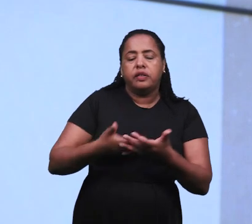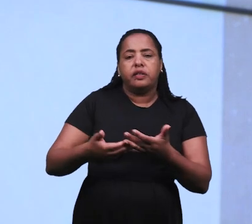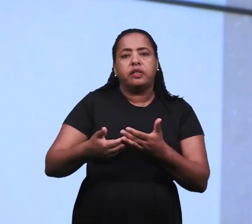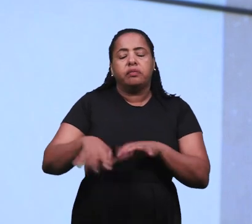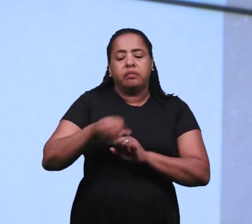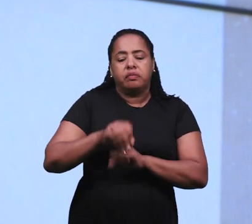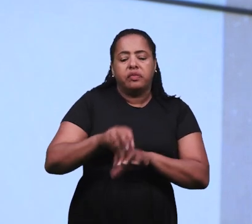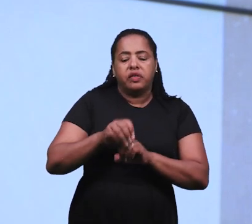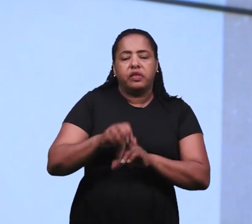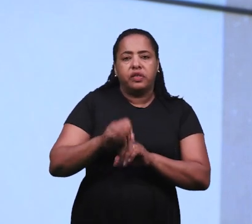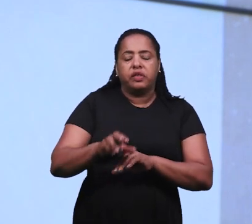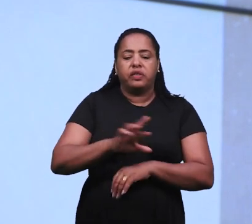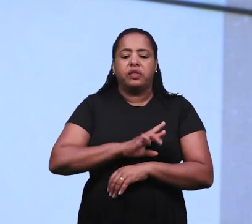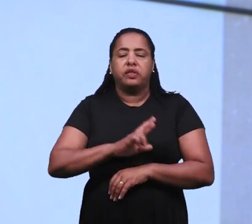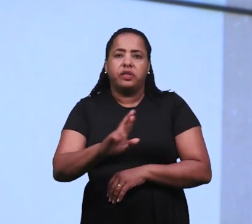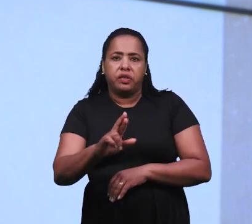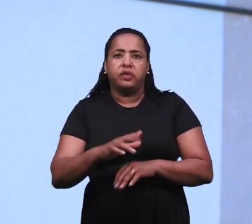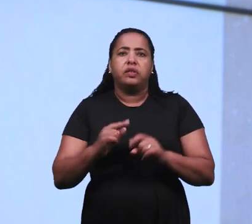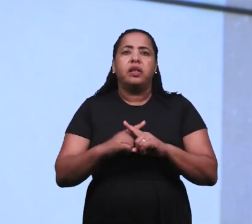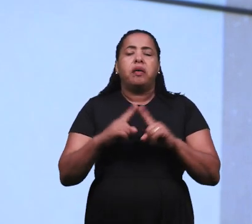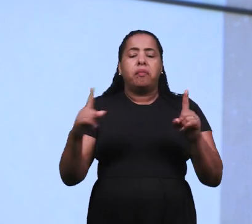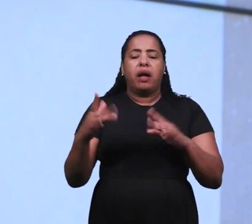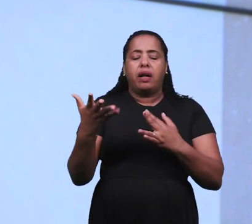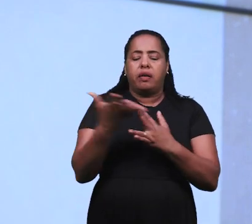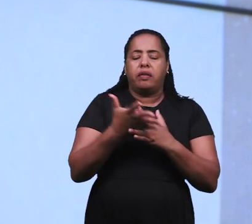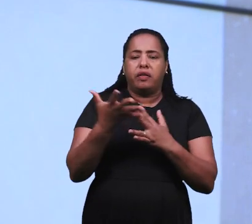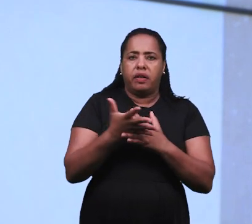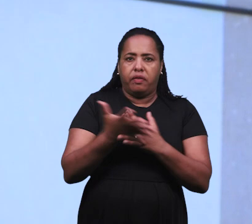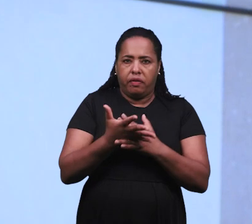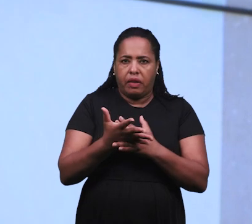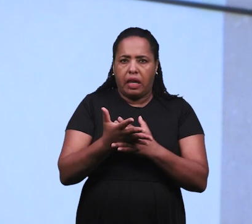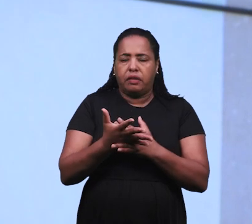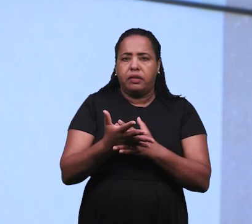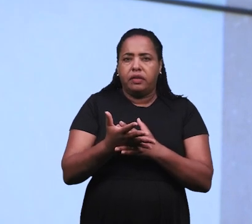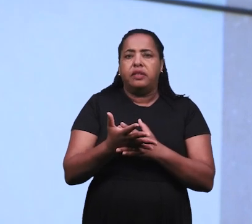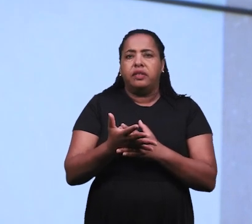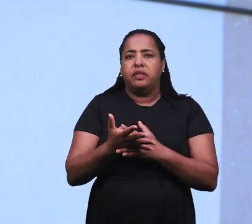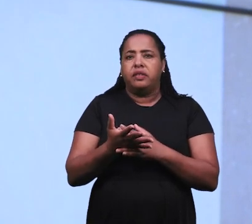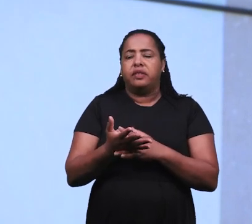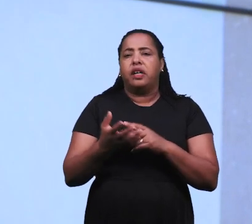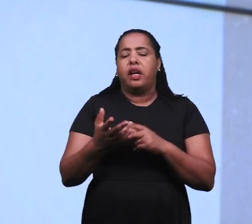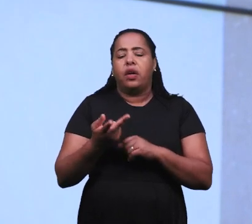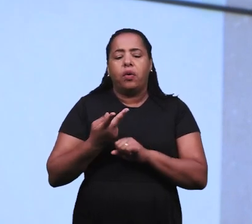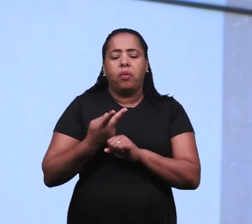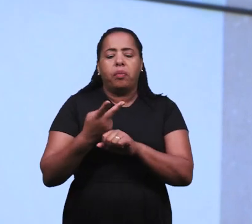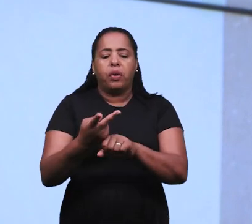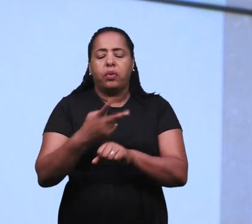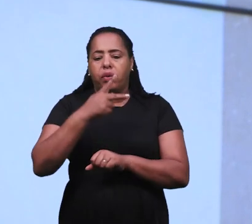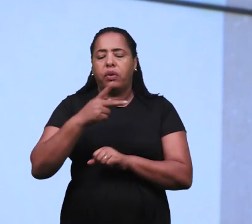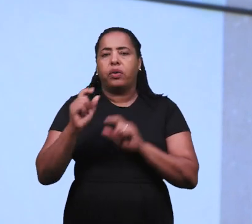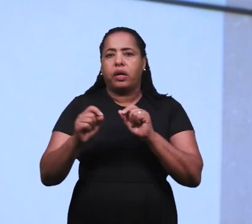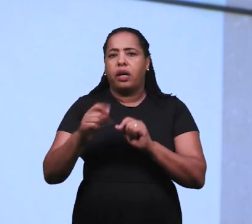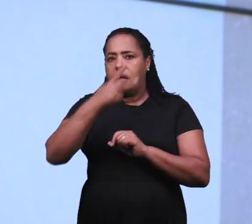as aulas, né, de ensino religioso, mas no intervalo, quando as aulas estão acontecendo, eu costumo procurar os